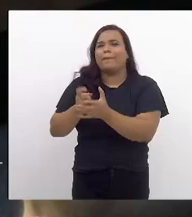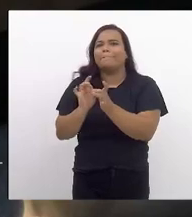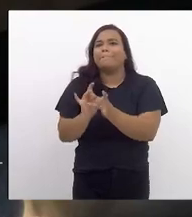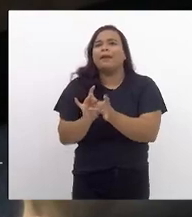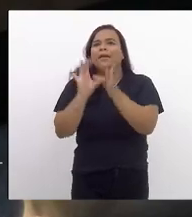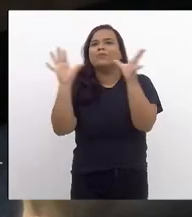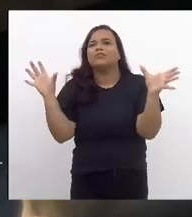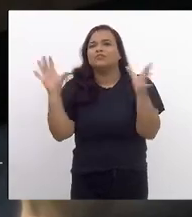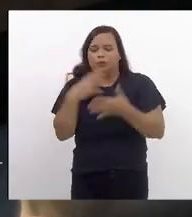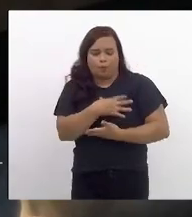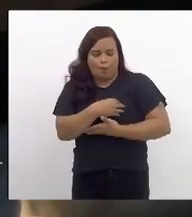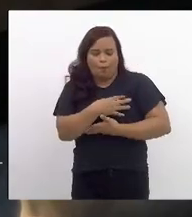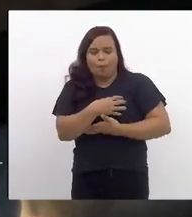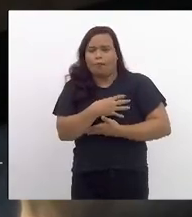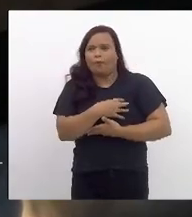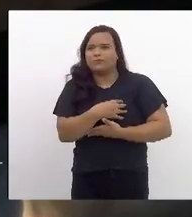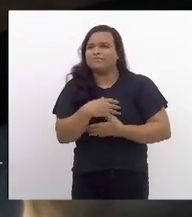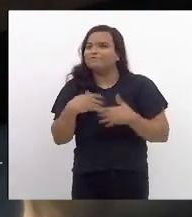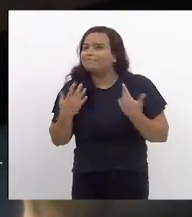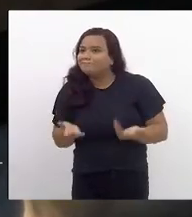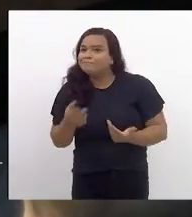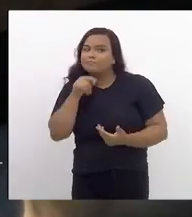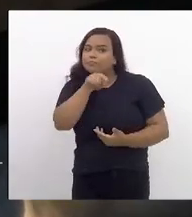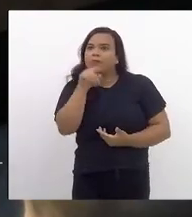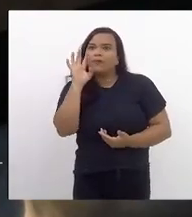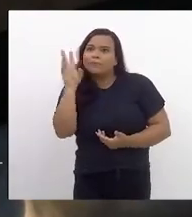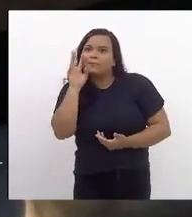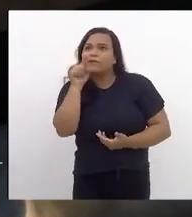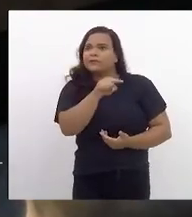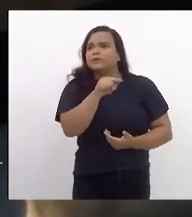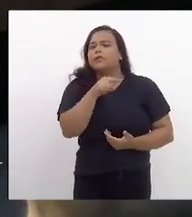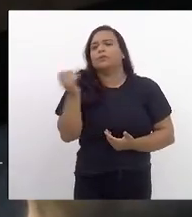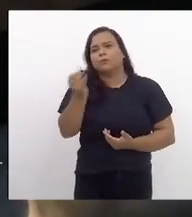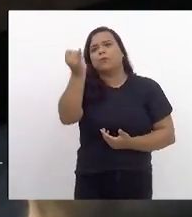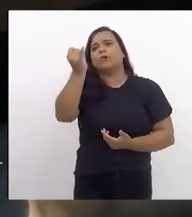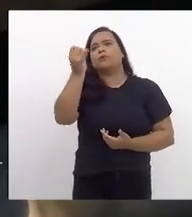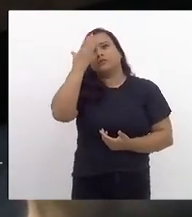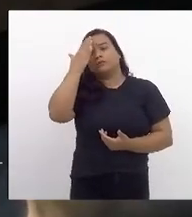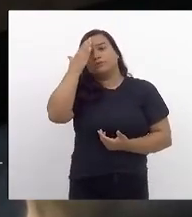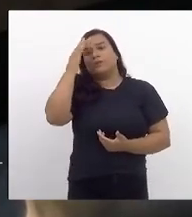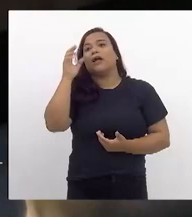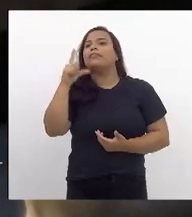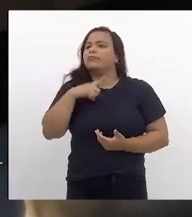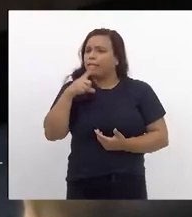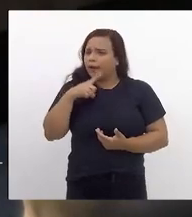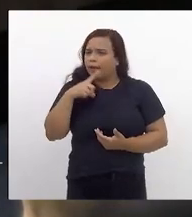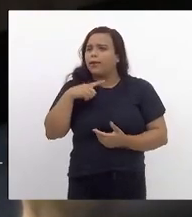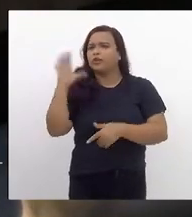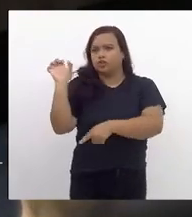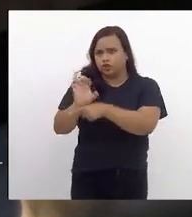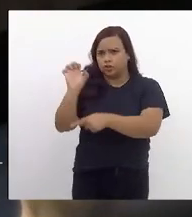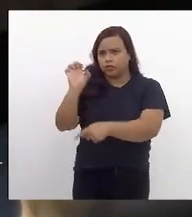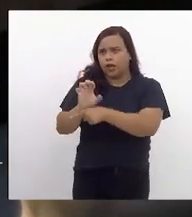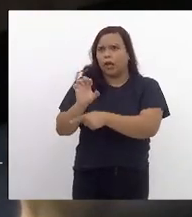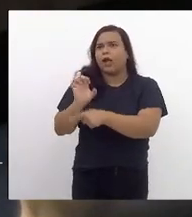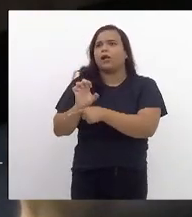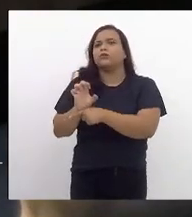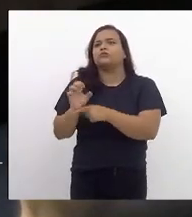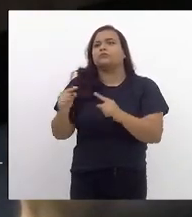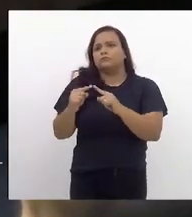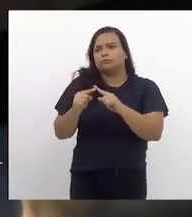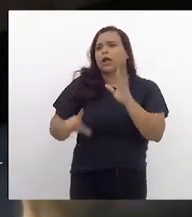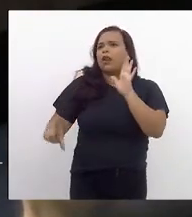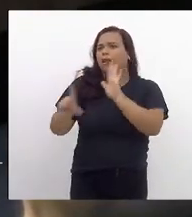que eu acho que vale a pena a gente entender que, obviamente, temos um Estado laico e não